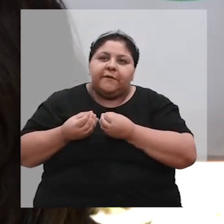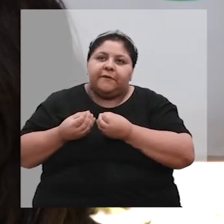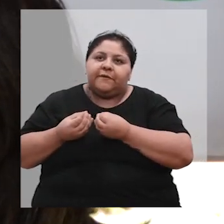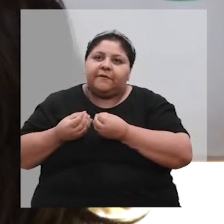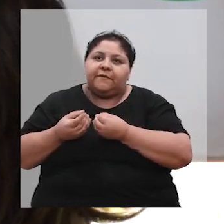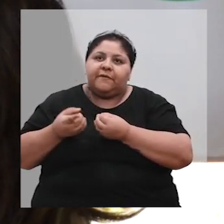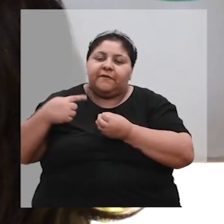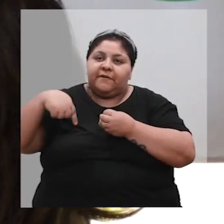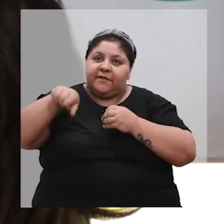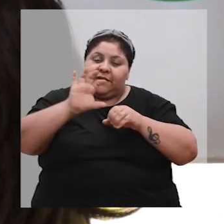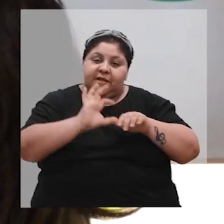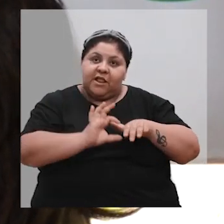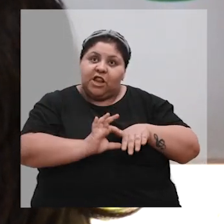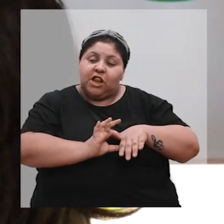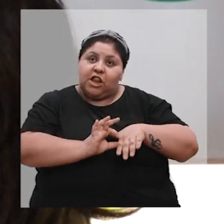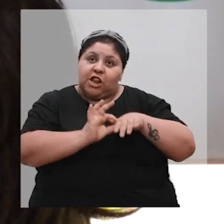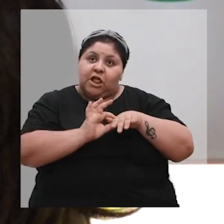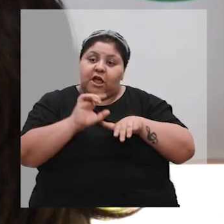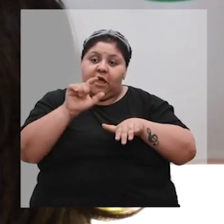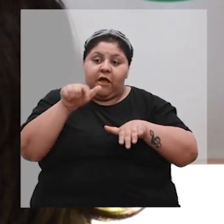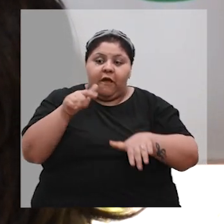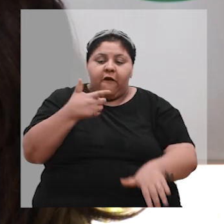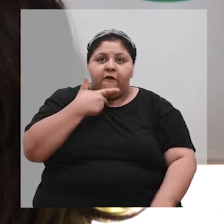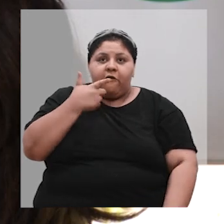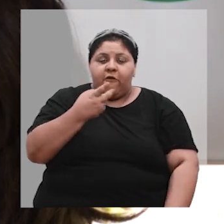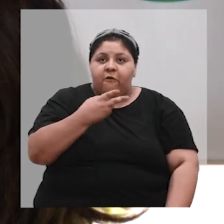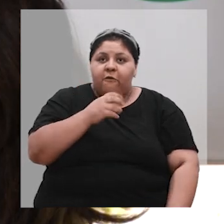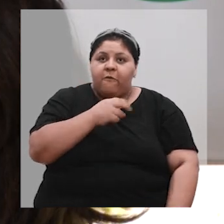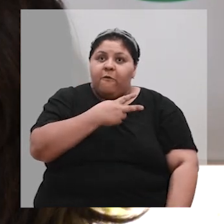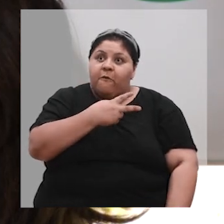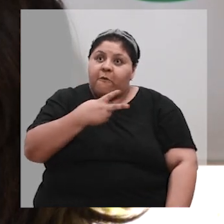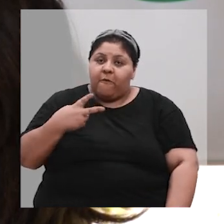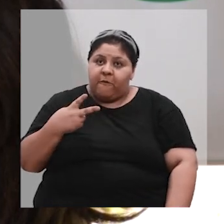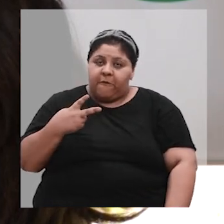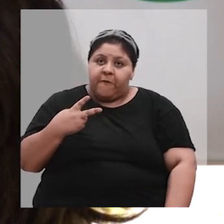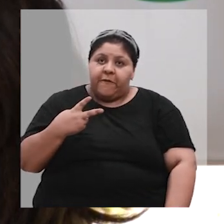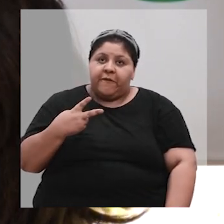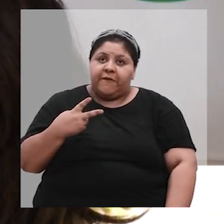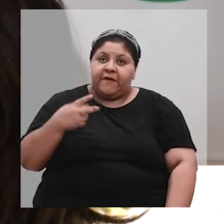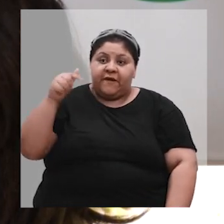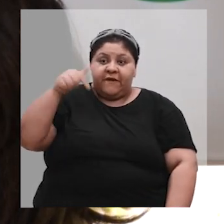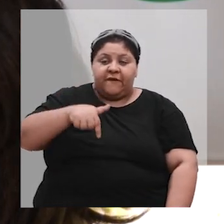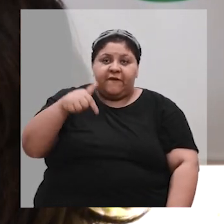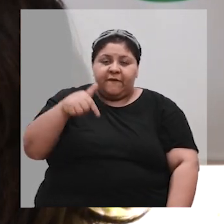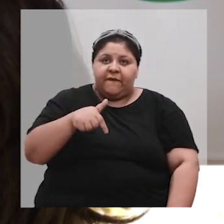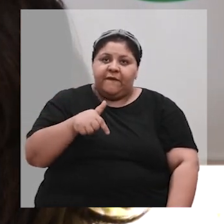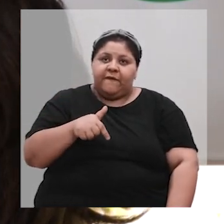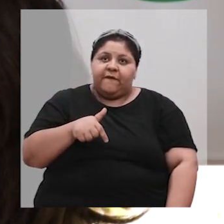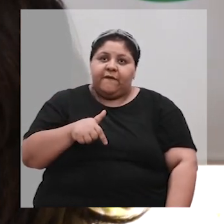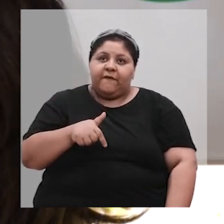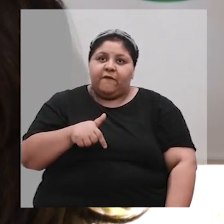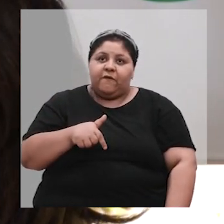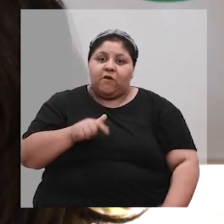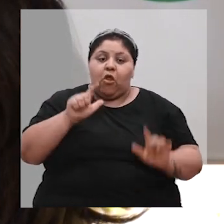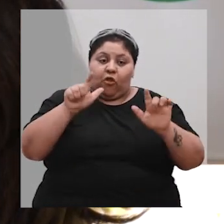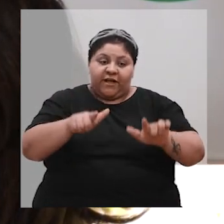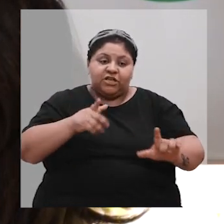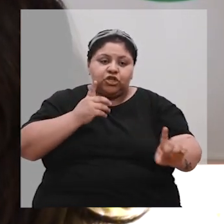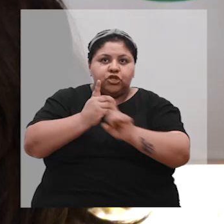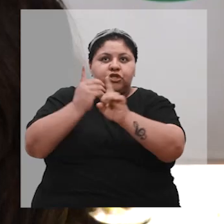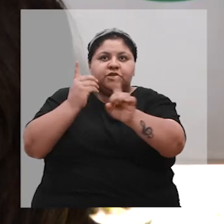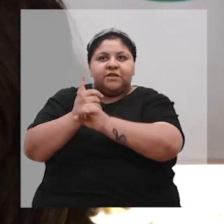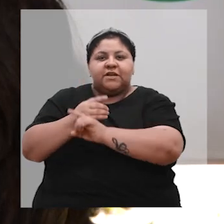já que a nossa patrona aqui, a Maia, comentou, de 2022, comentou que aqui é um universo